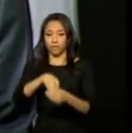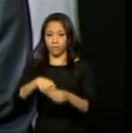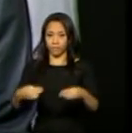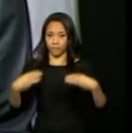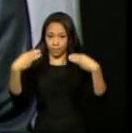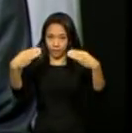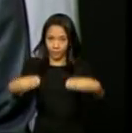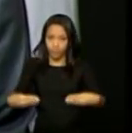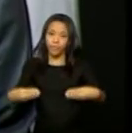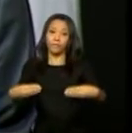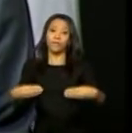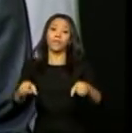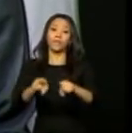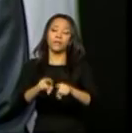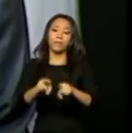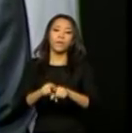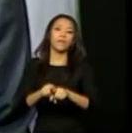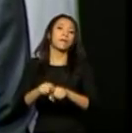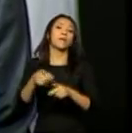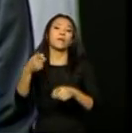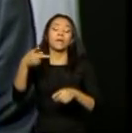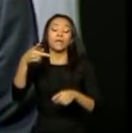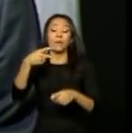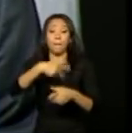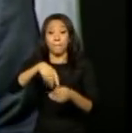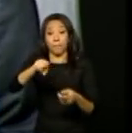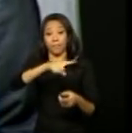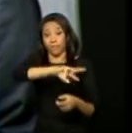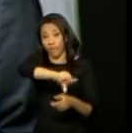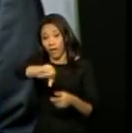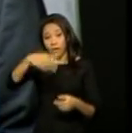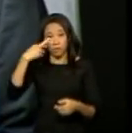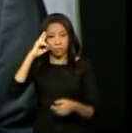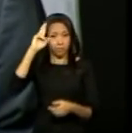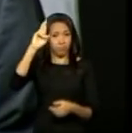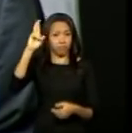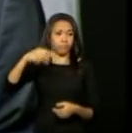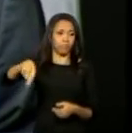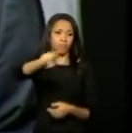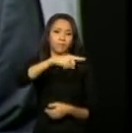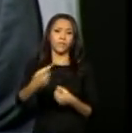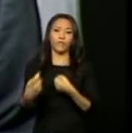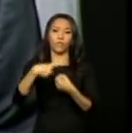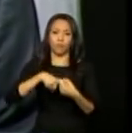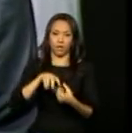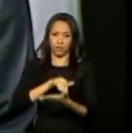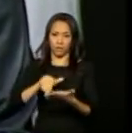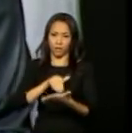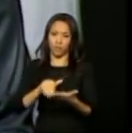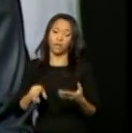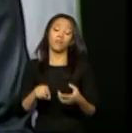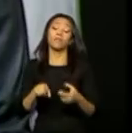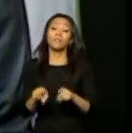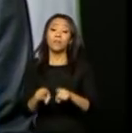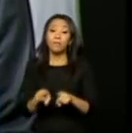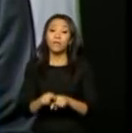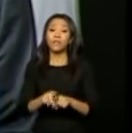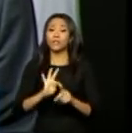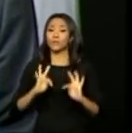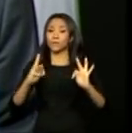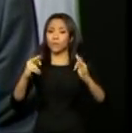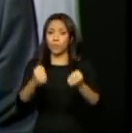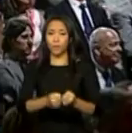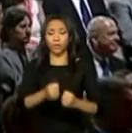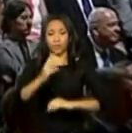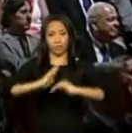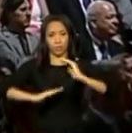Os presidentes das vinculadas da secretaria. Queria saudar também todos os funcionários e trabalhadores do Ministério da